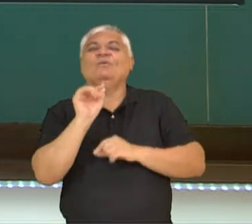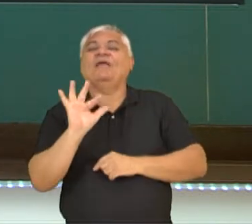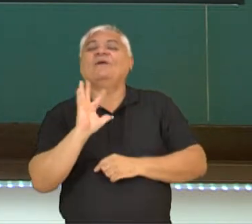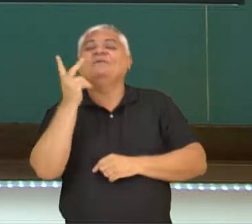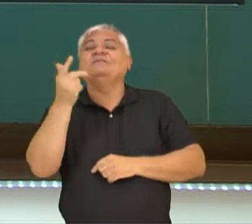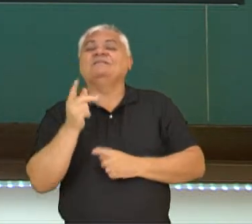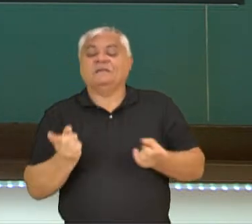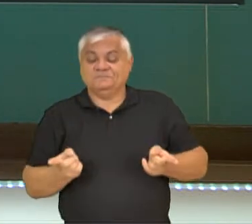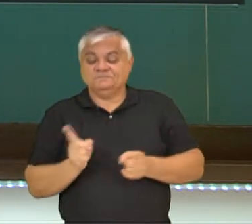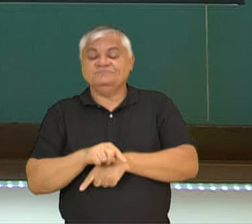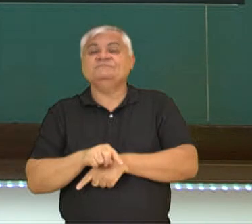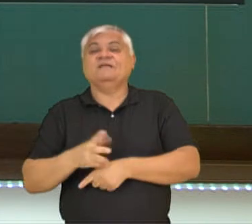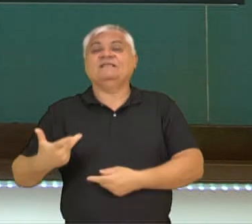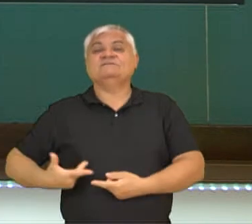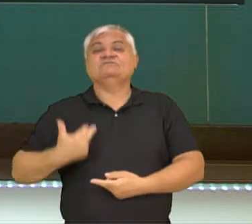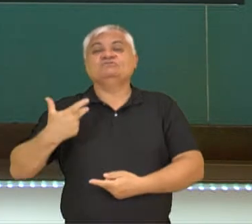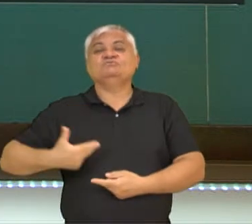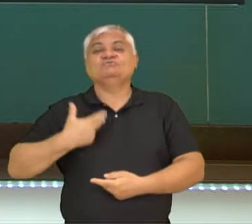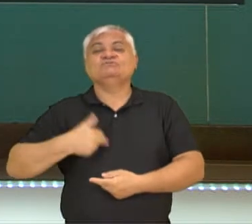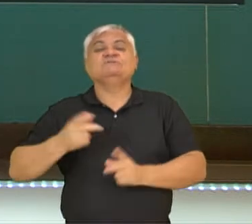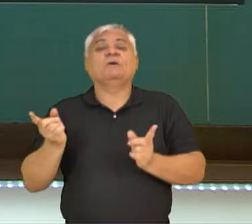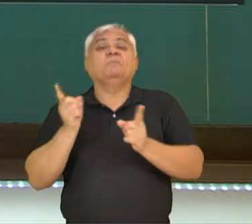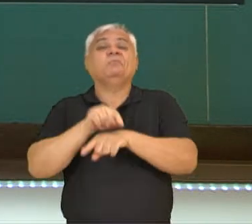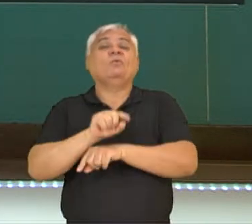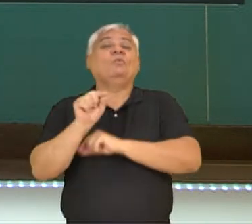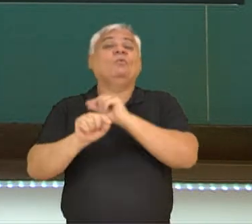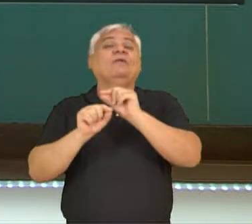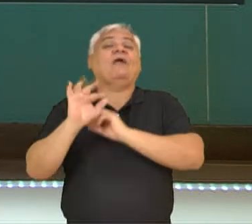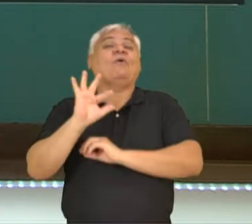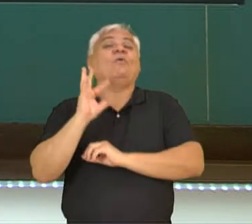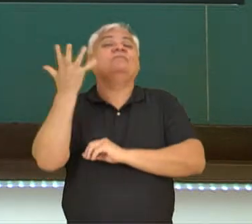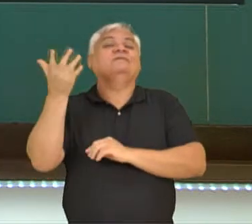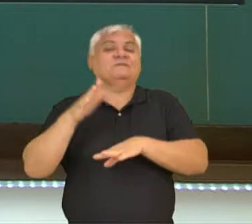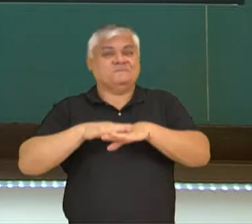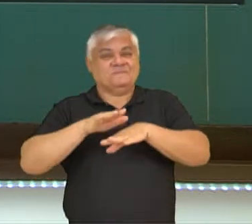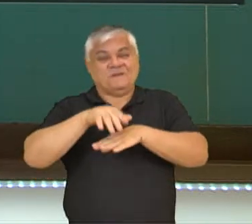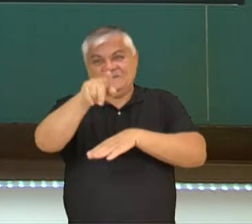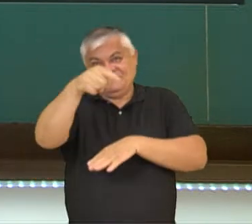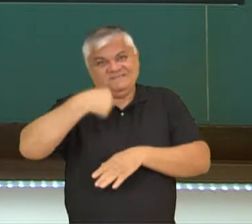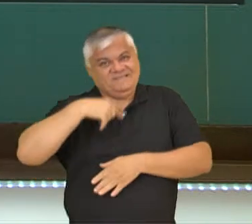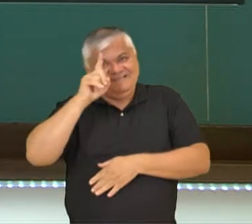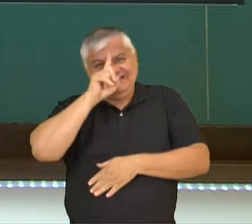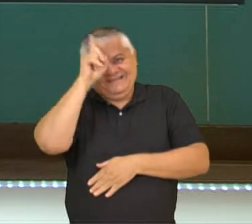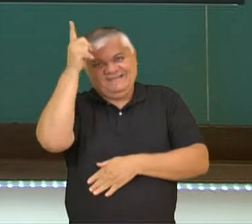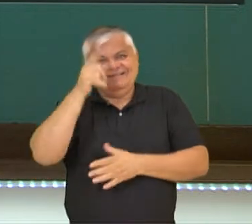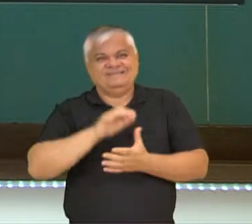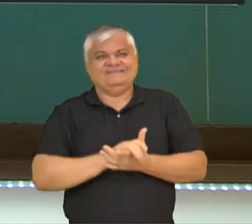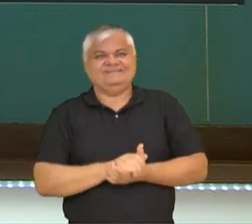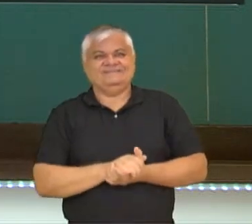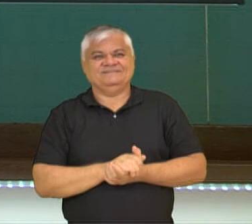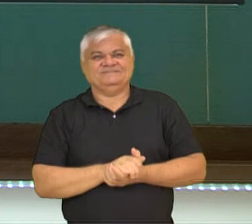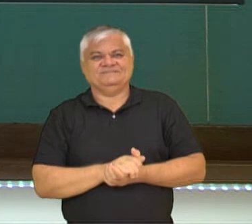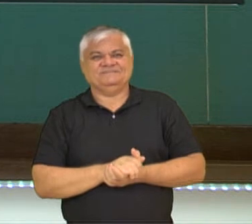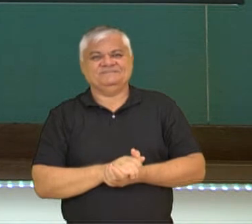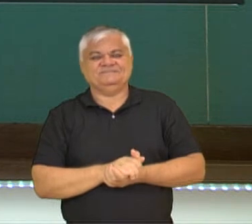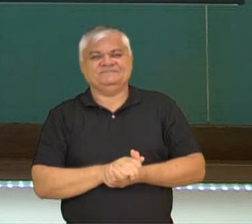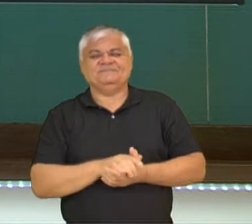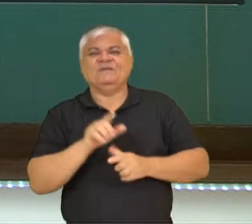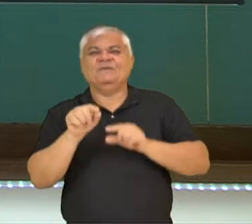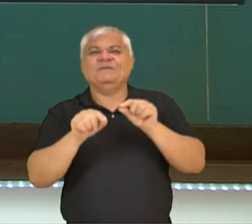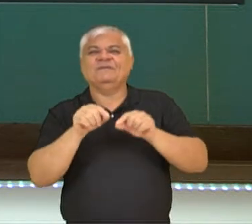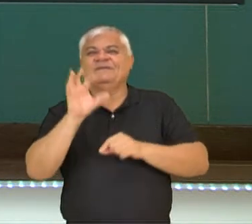Que engano pode ter acontecido nessa troca de cirurgias com o personagem? O